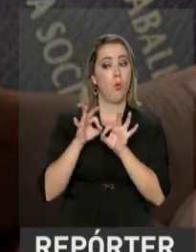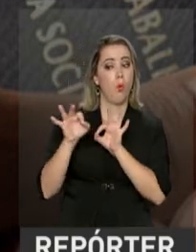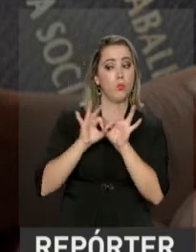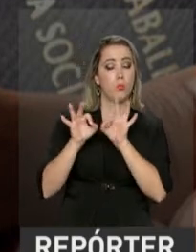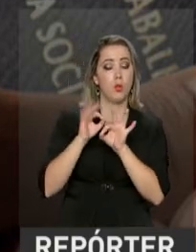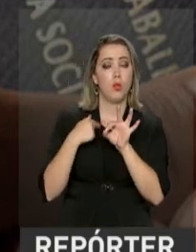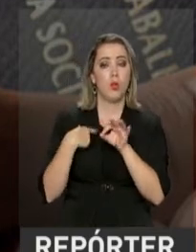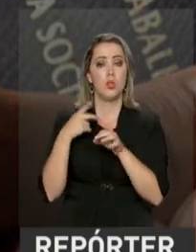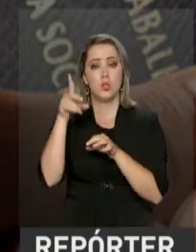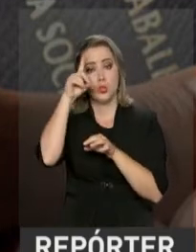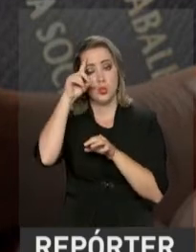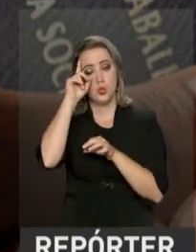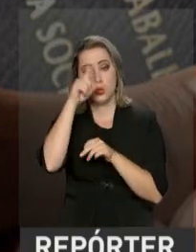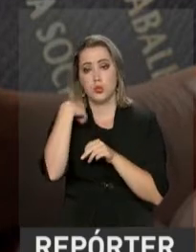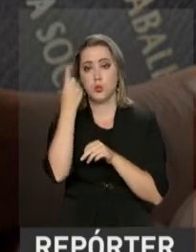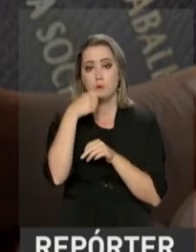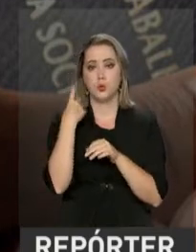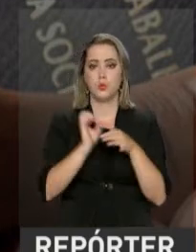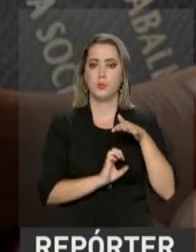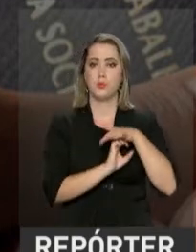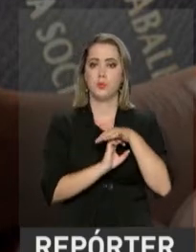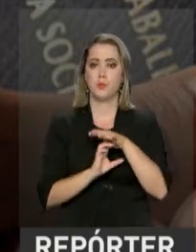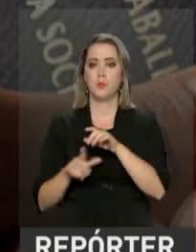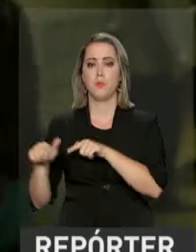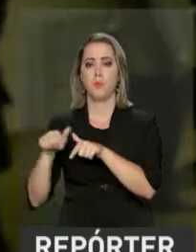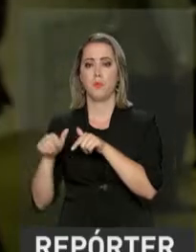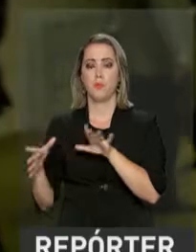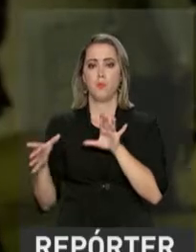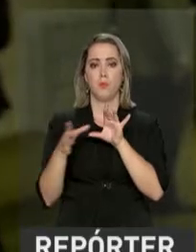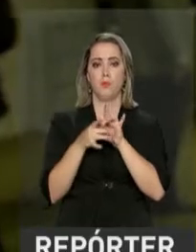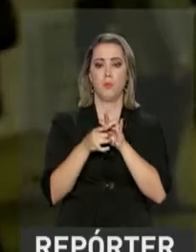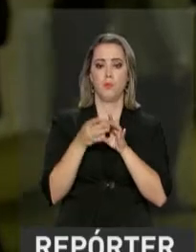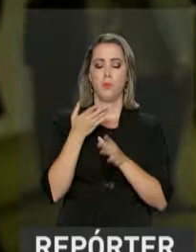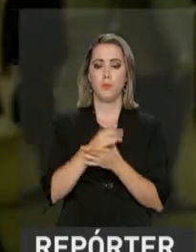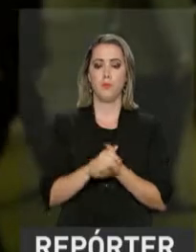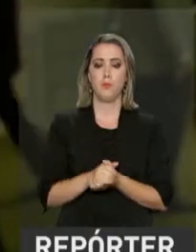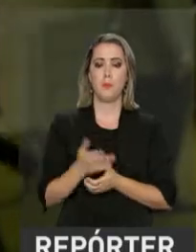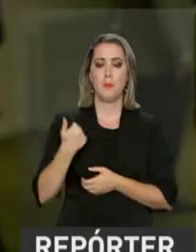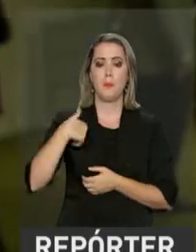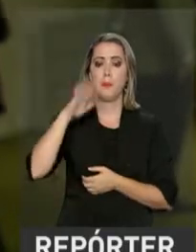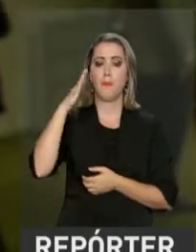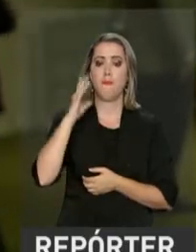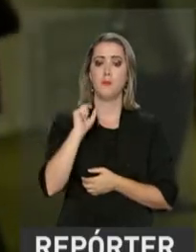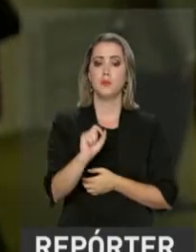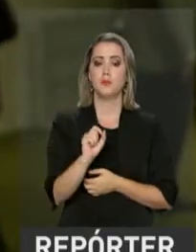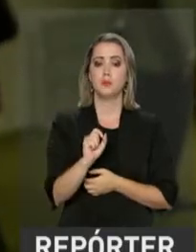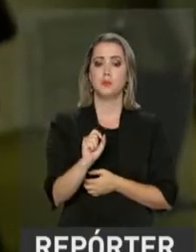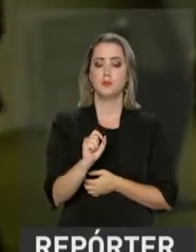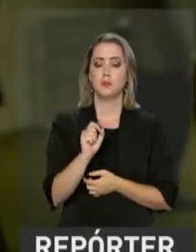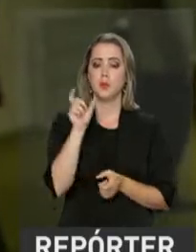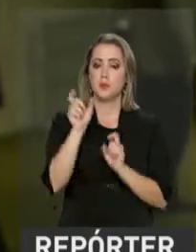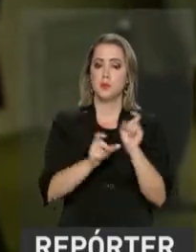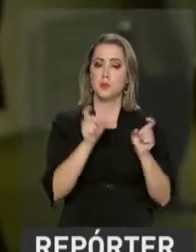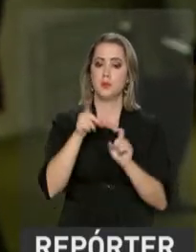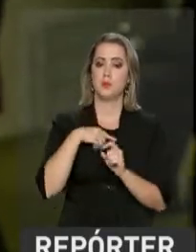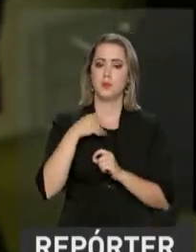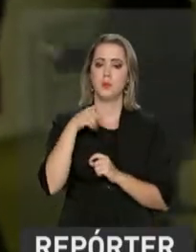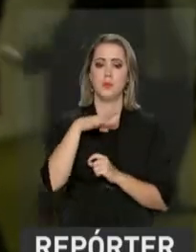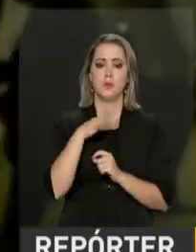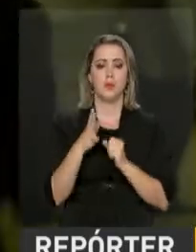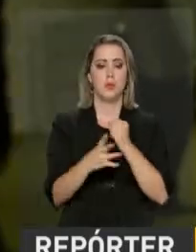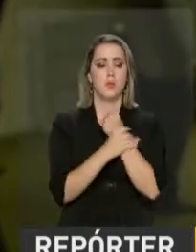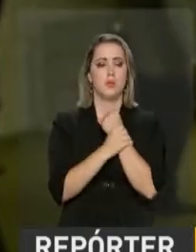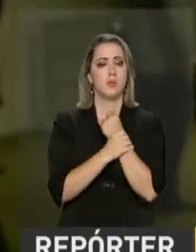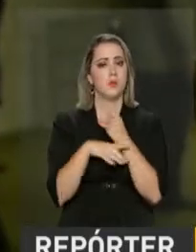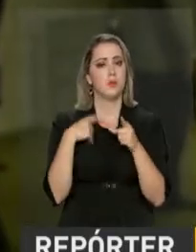acertados entre patrões e empregados acima de tudo o patrão mas vai ter mais segurança que